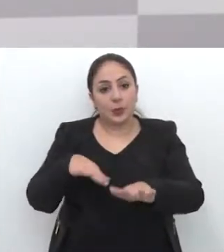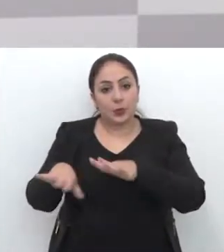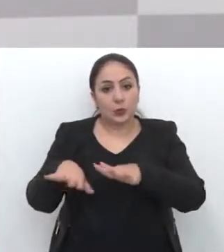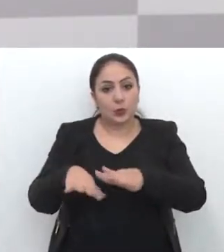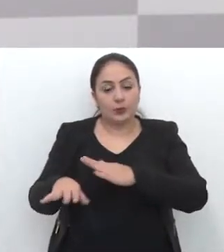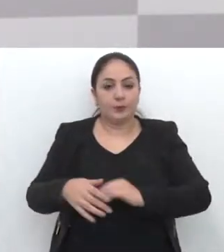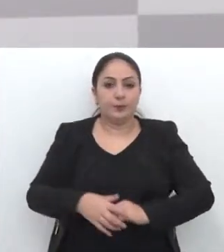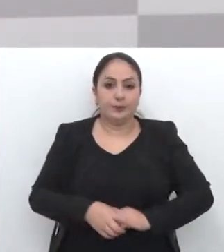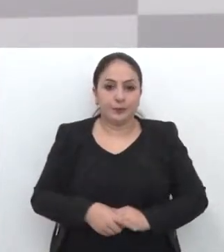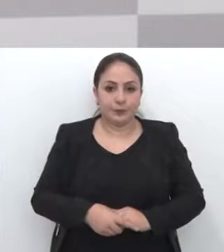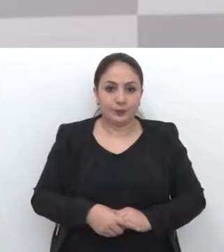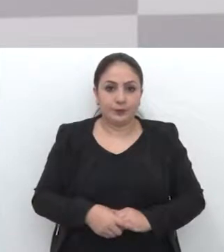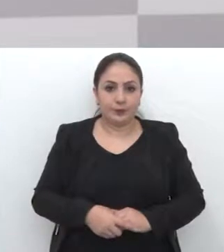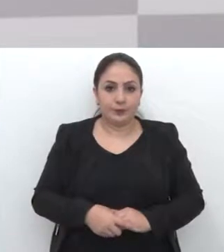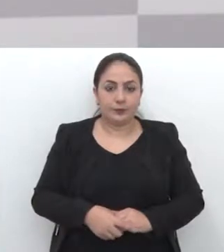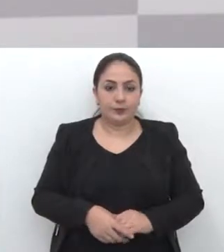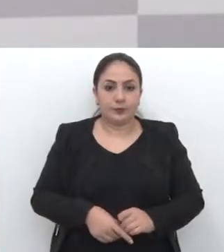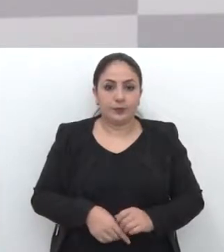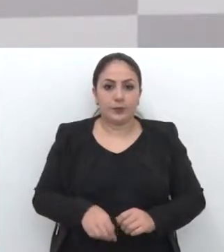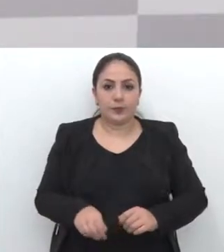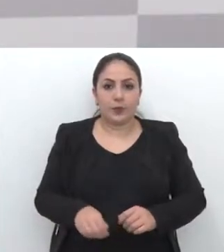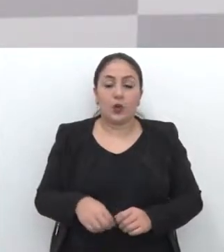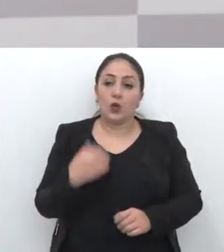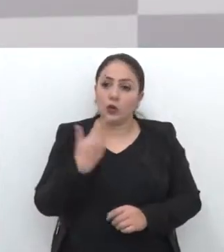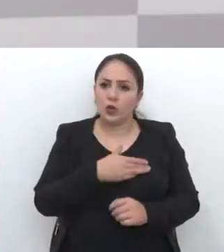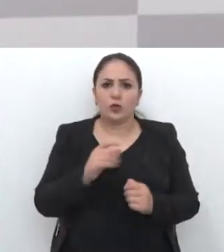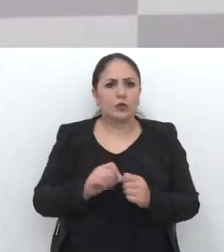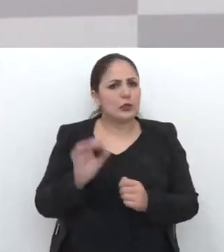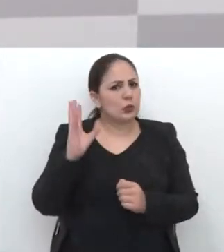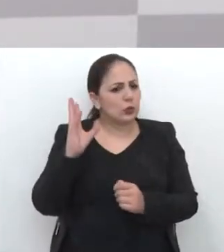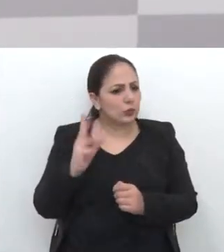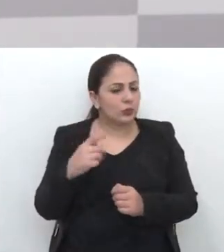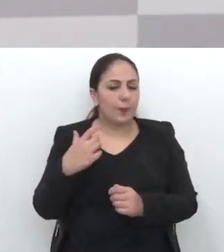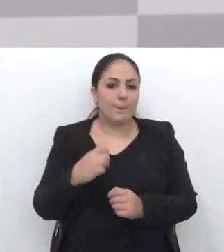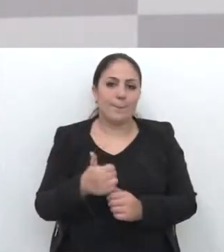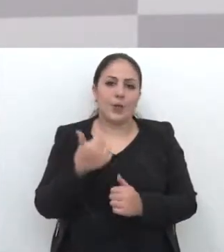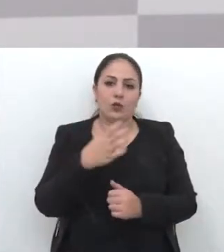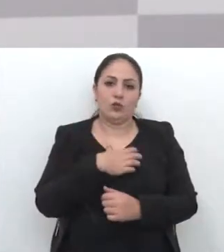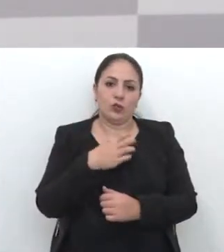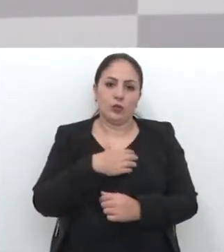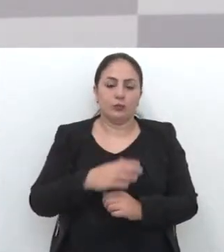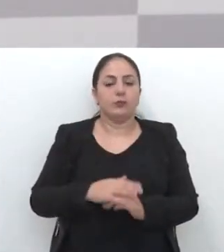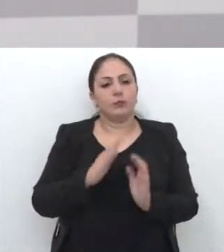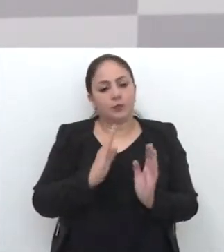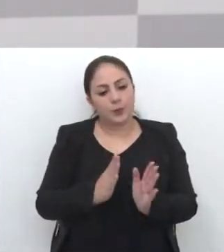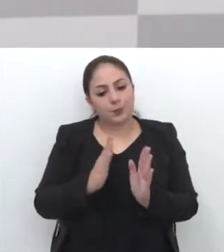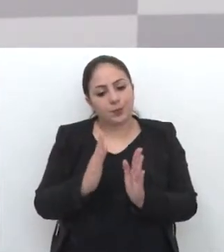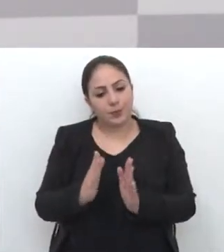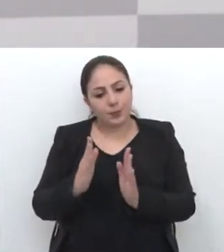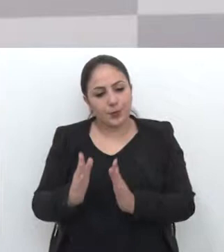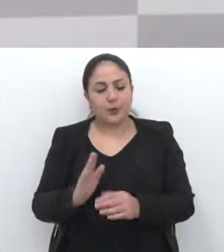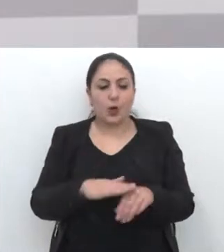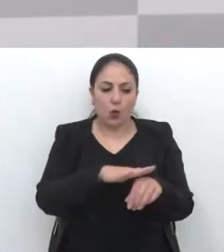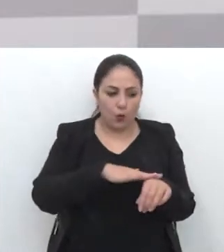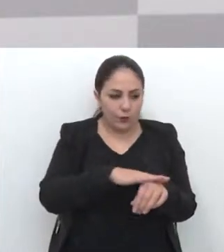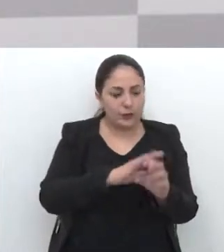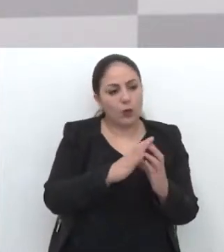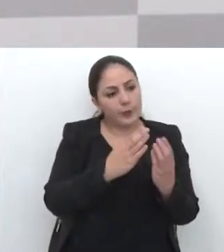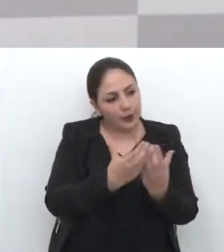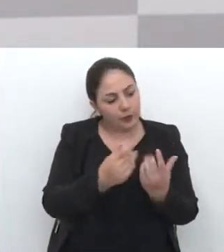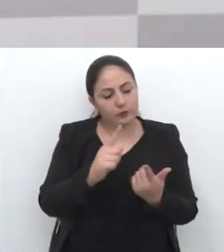e trafegabilidade. Ou seja, estamos fazendo tudo da maneira correta, passo a passo.